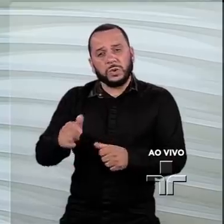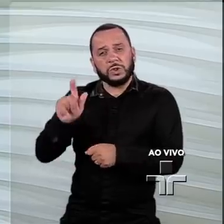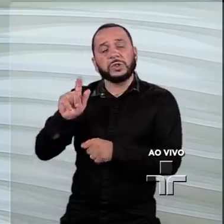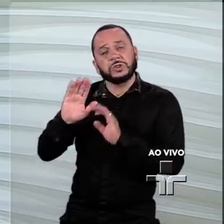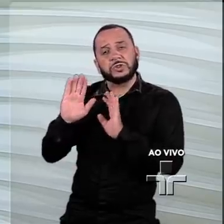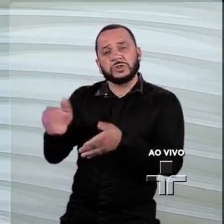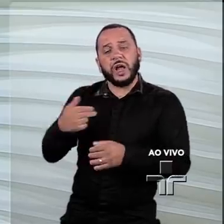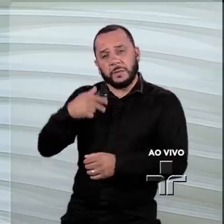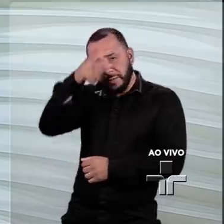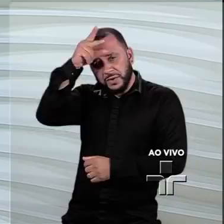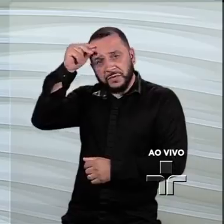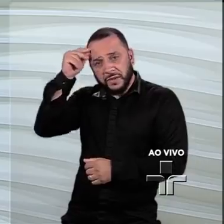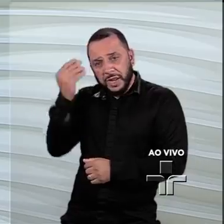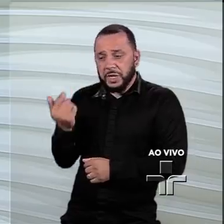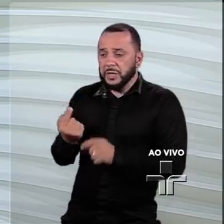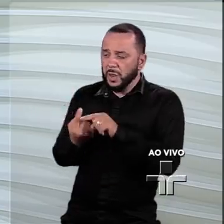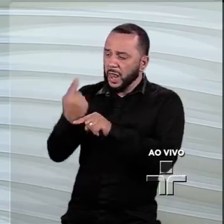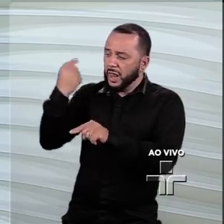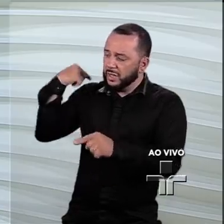carinho, mas sem resultado.